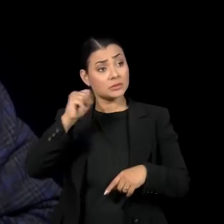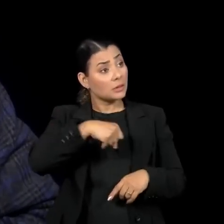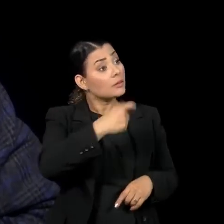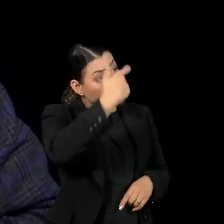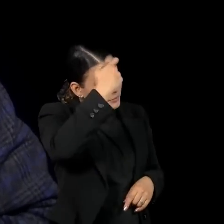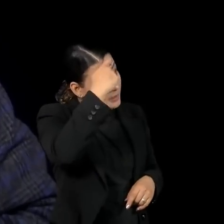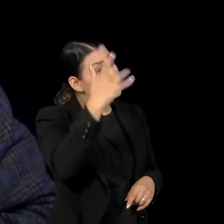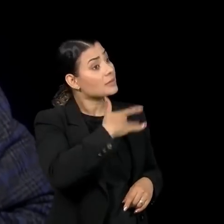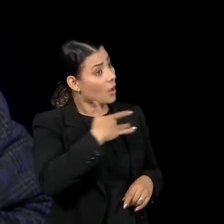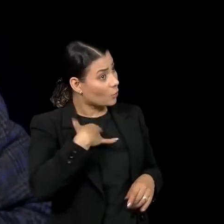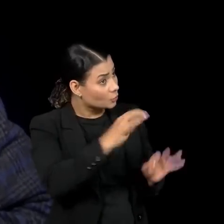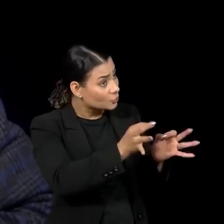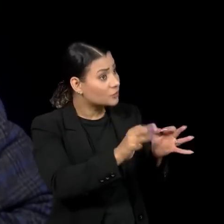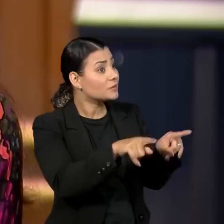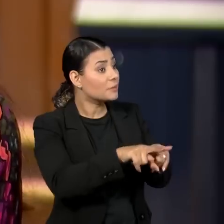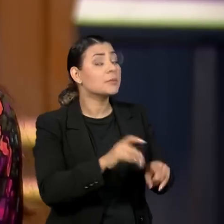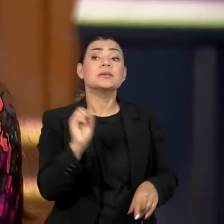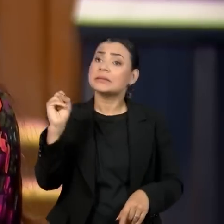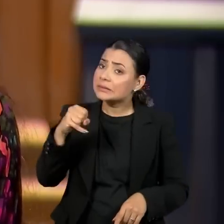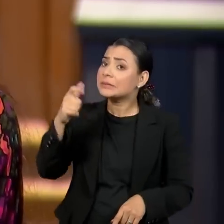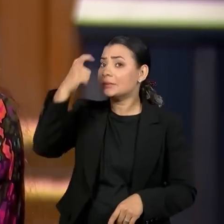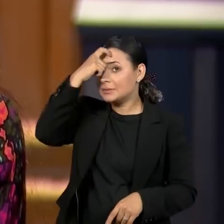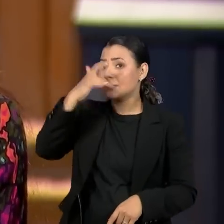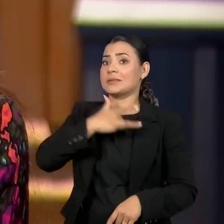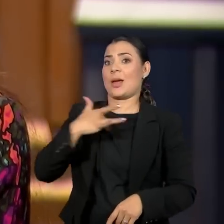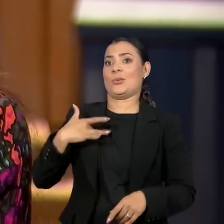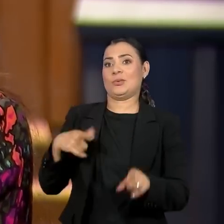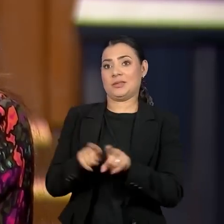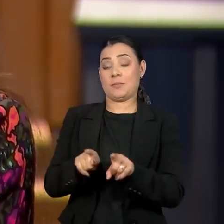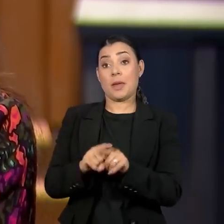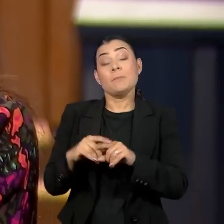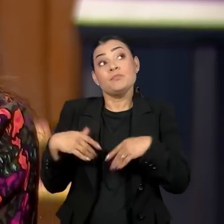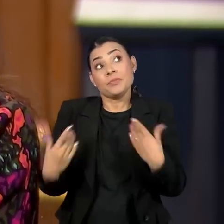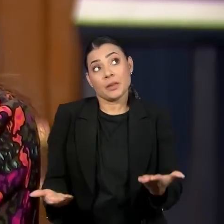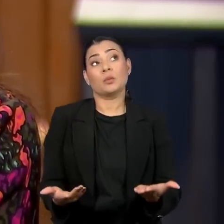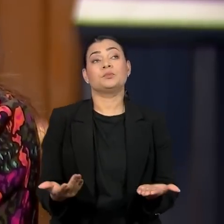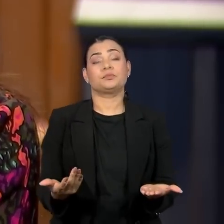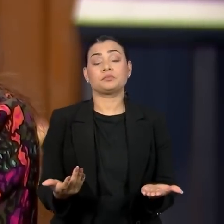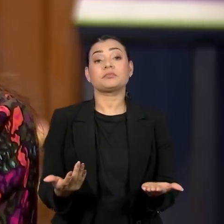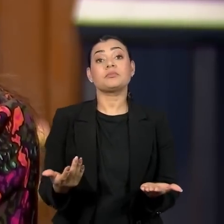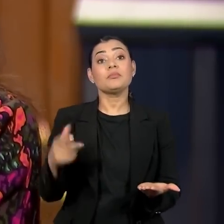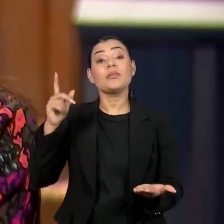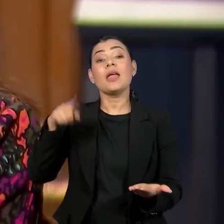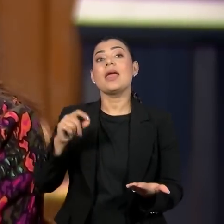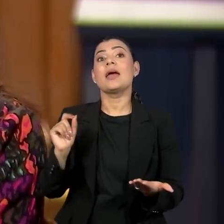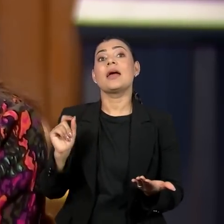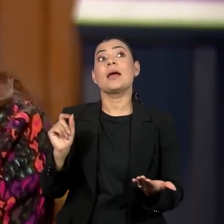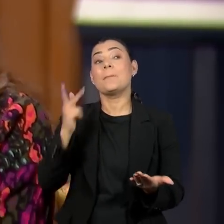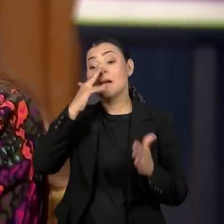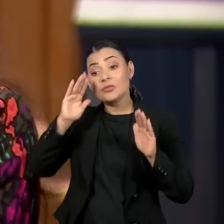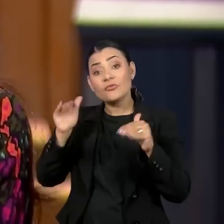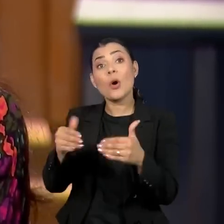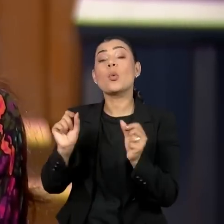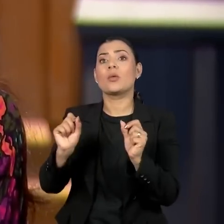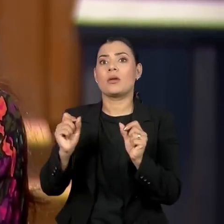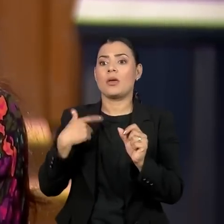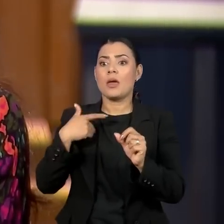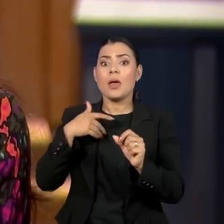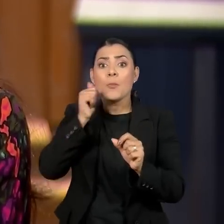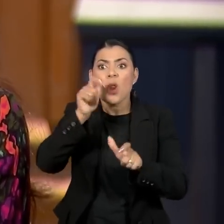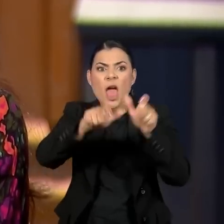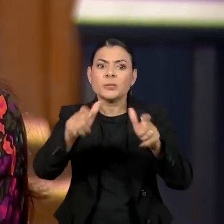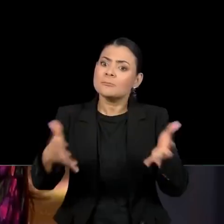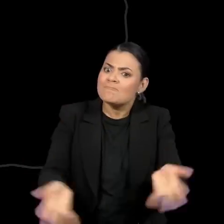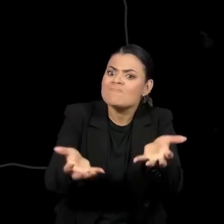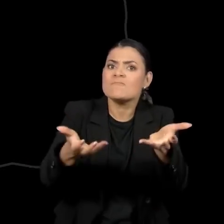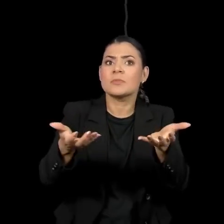mental, inclusive. À saúde mental e sexual. Então, assim, era muito no sentido de dar um chacoalhão nessas mulheres,